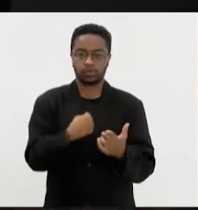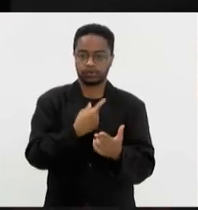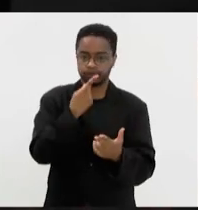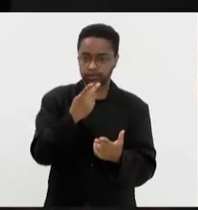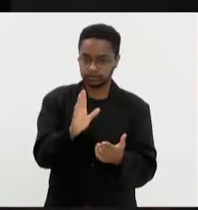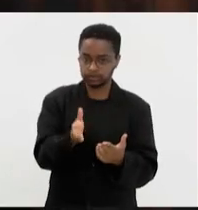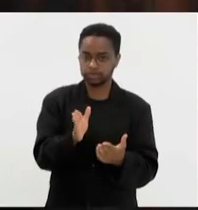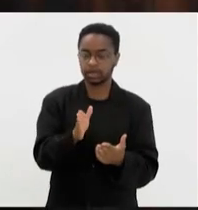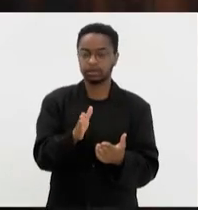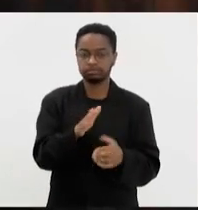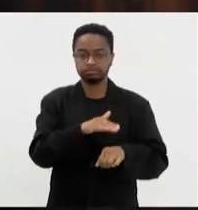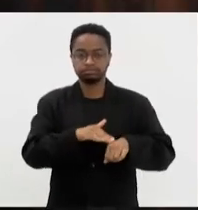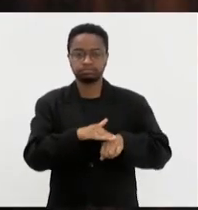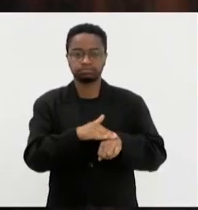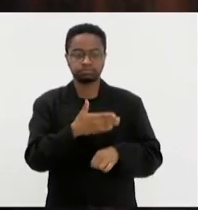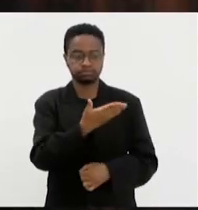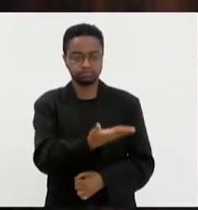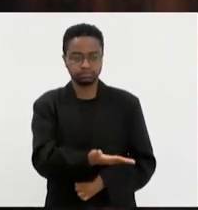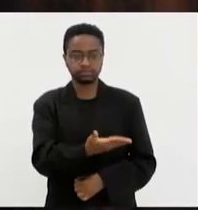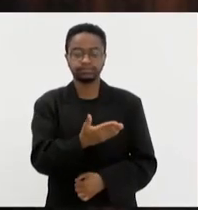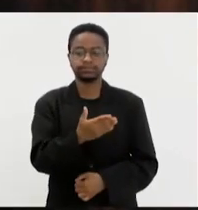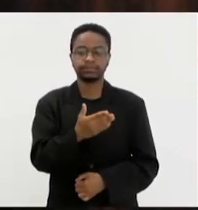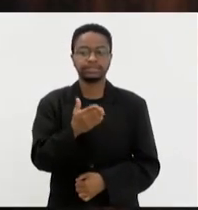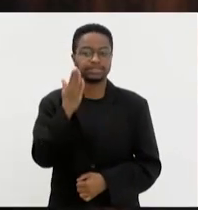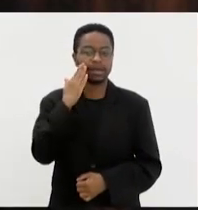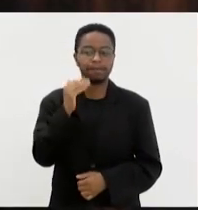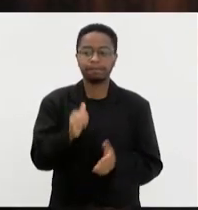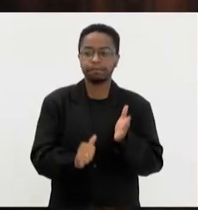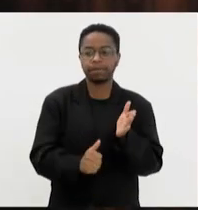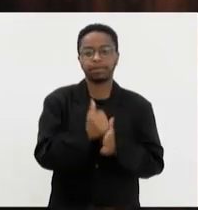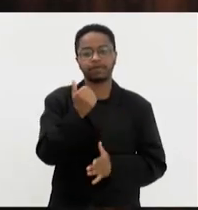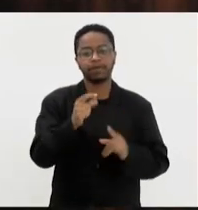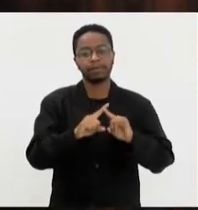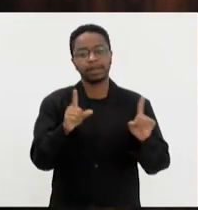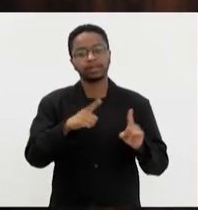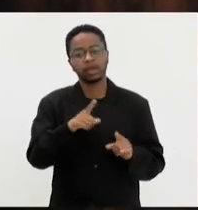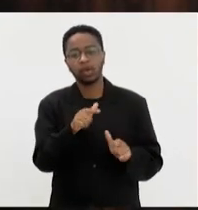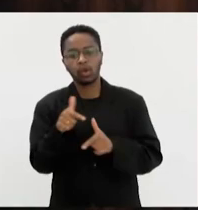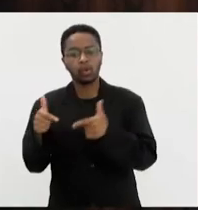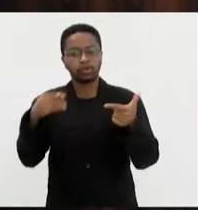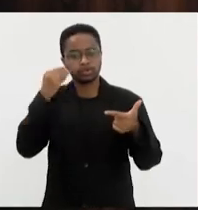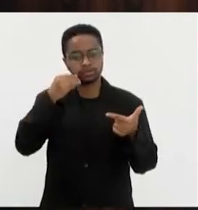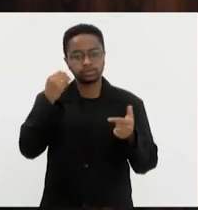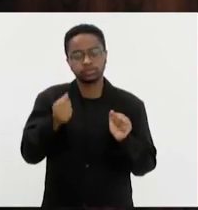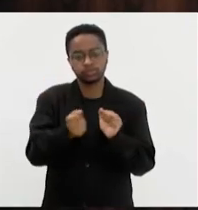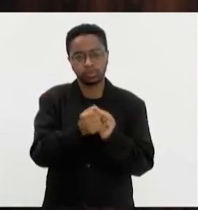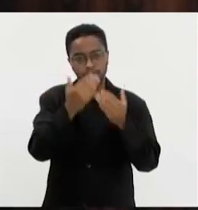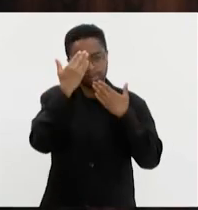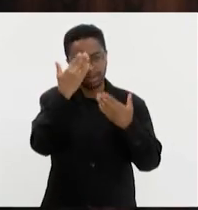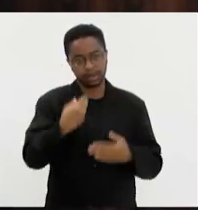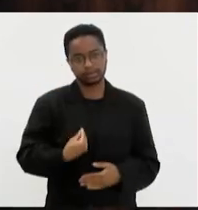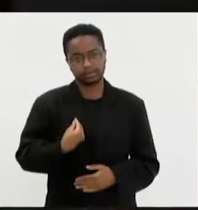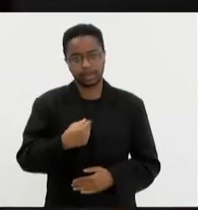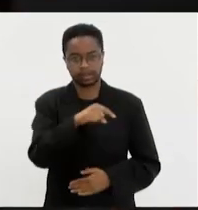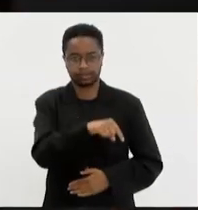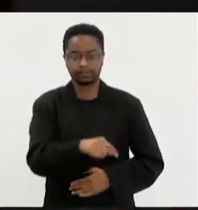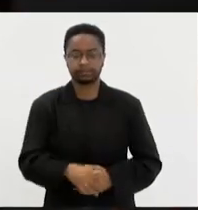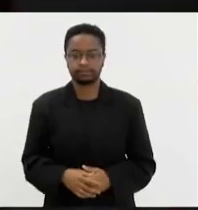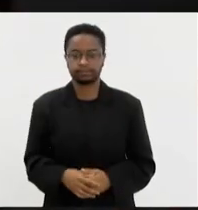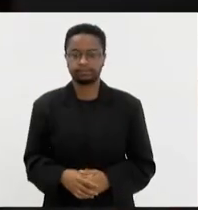conversa em seu gabinete que essa é a primeira de muitas experiências que desenvolveremos juntos muito obrigado por est